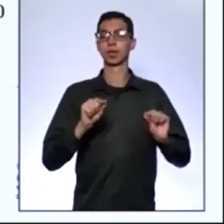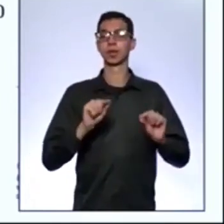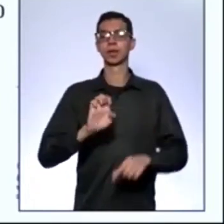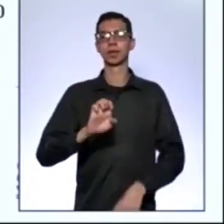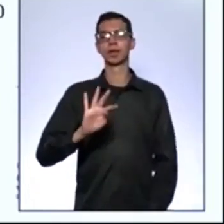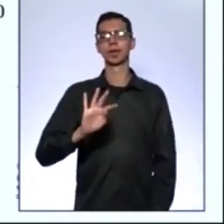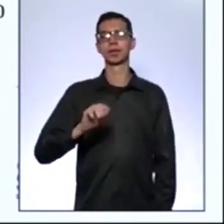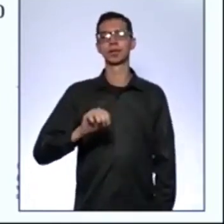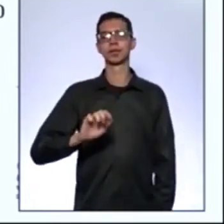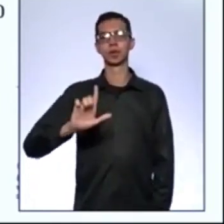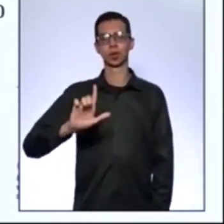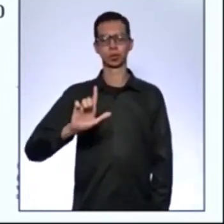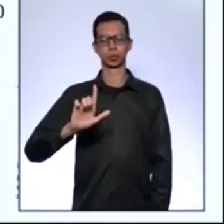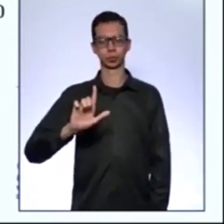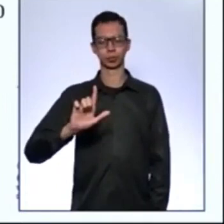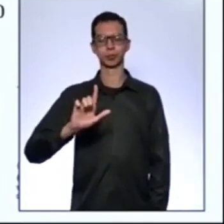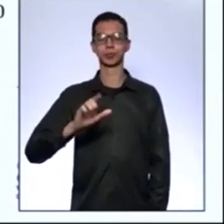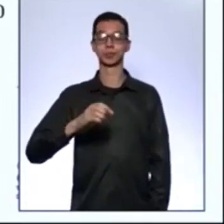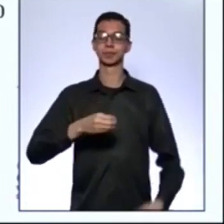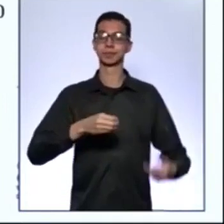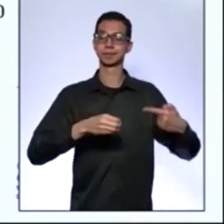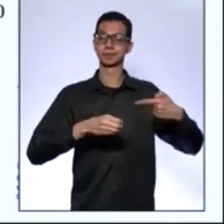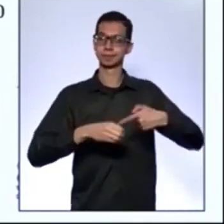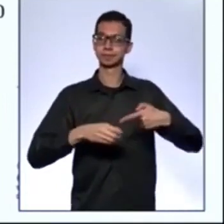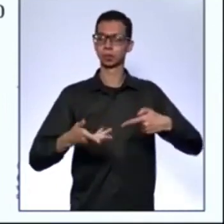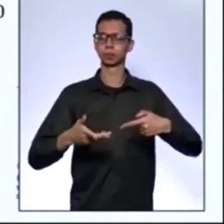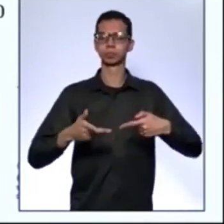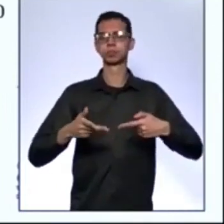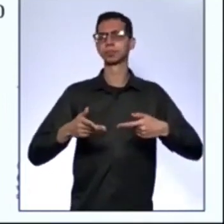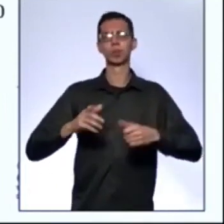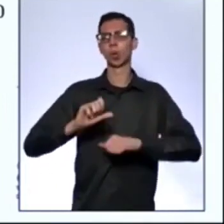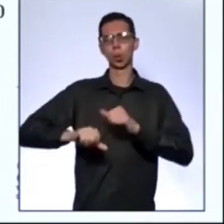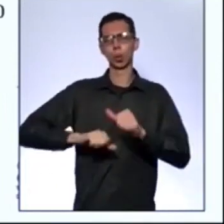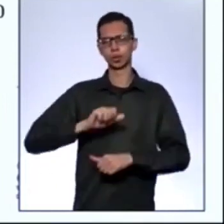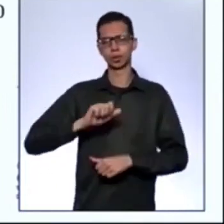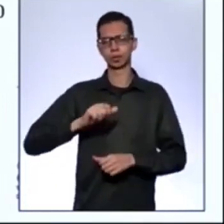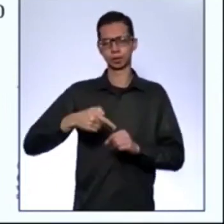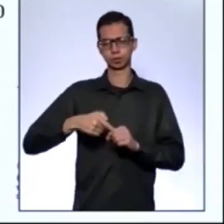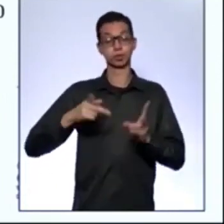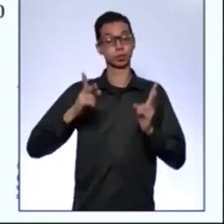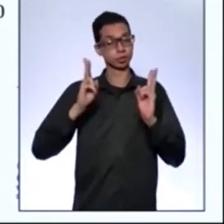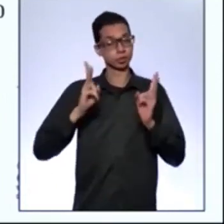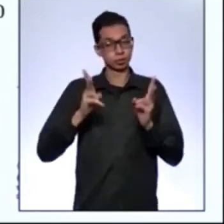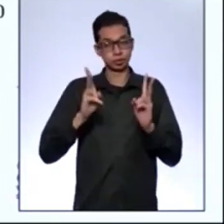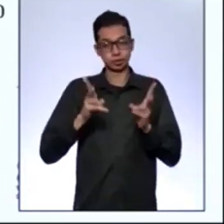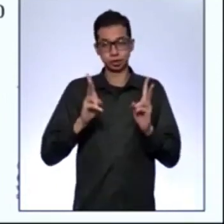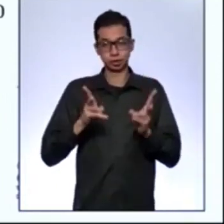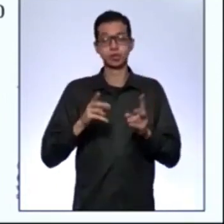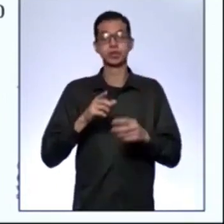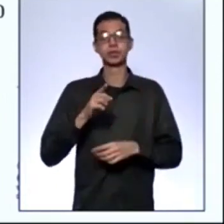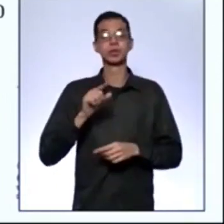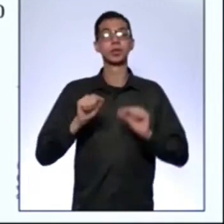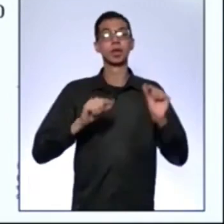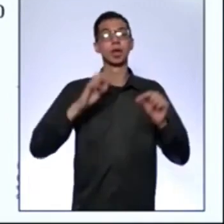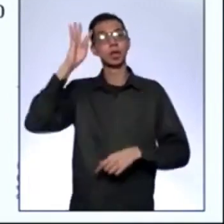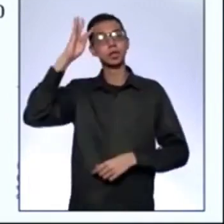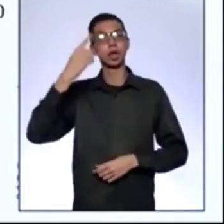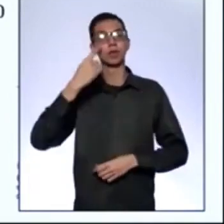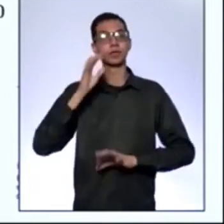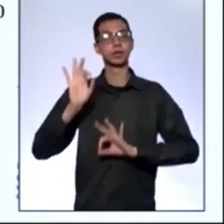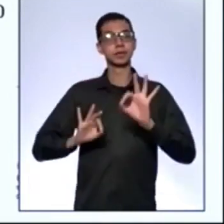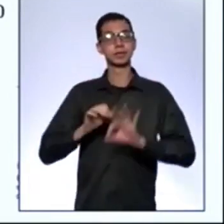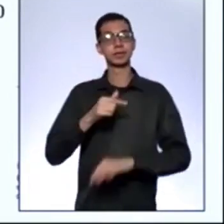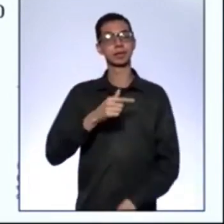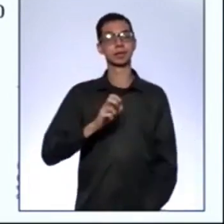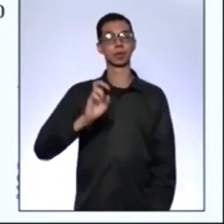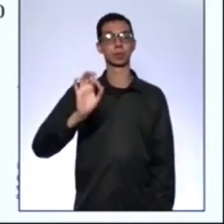etanol então você não mexeu com a gasolina ela é constante E aí você resolve 75 por